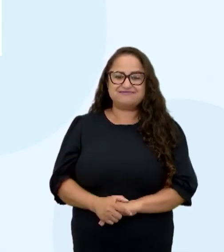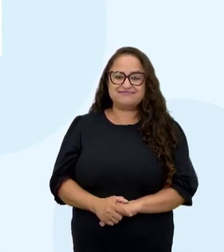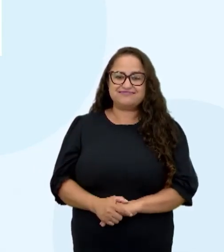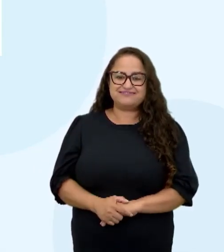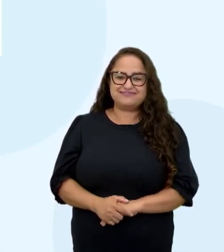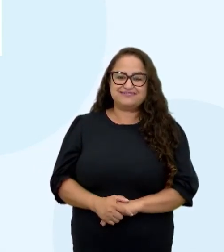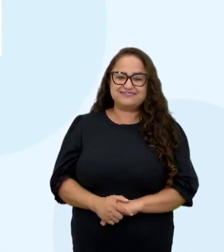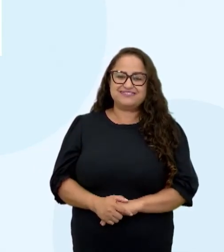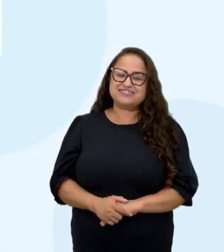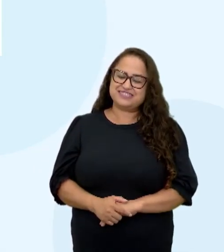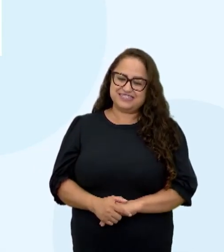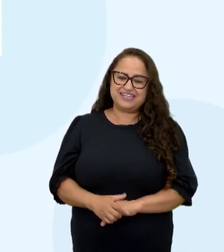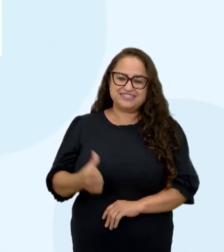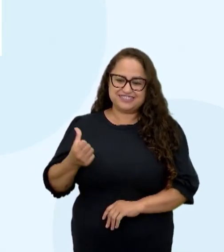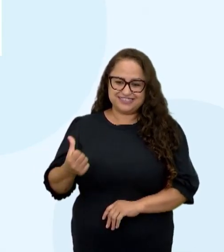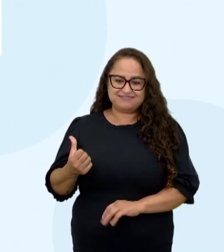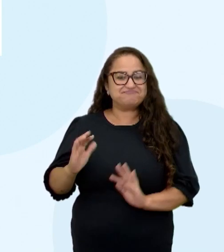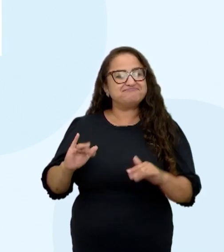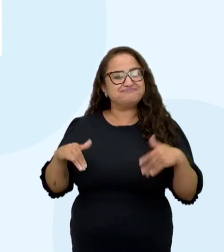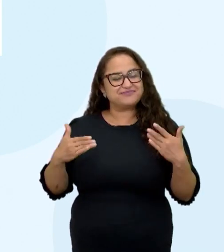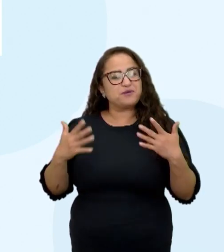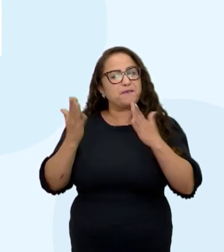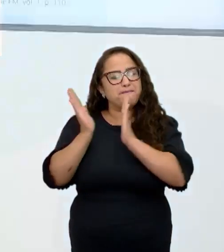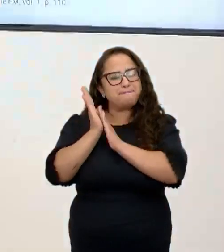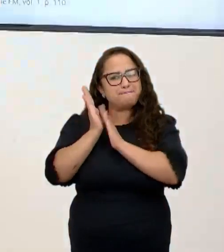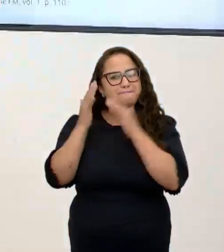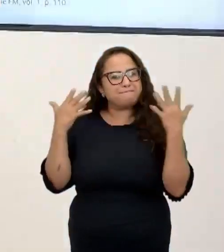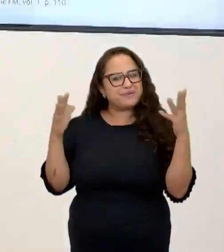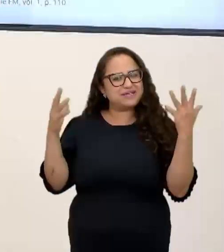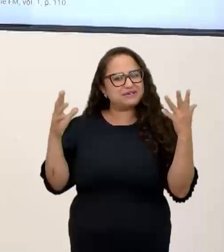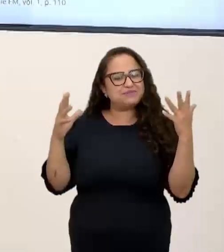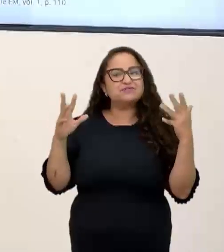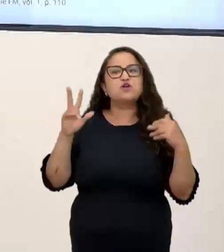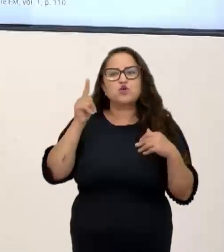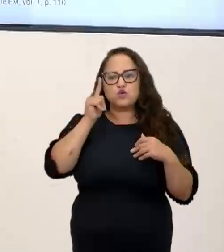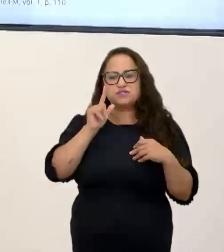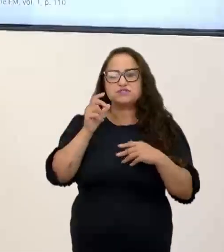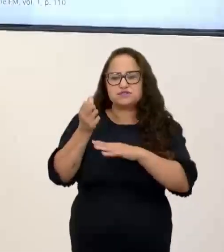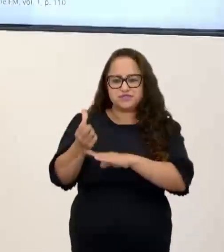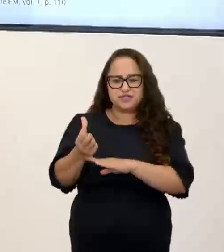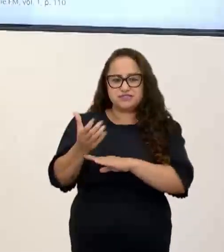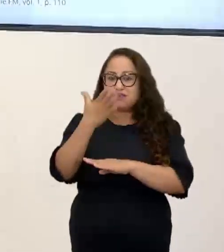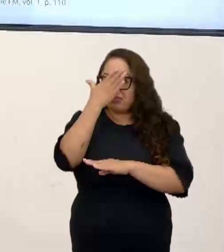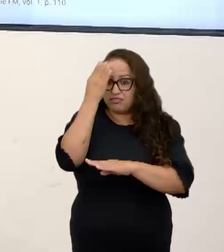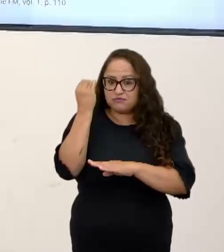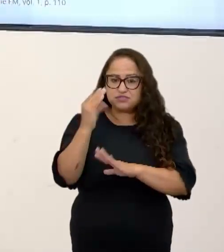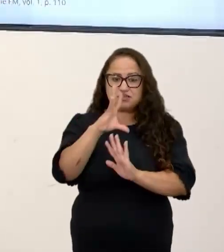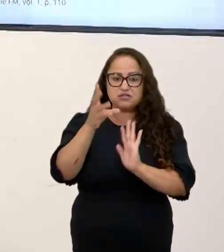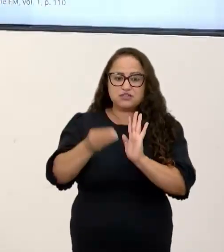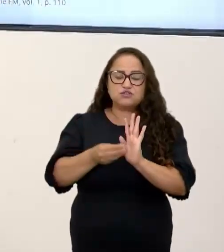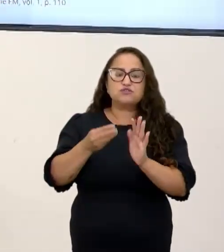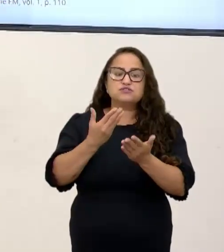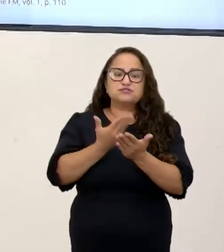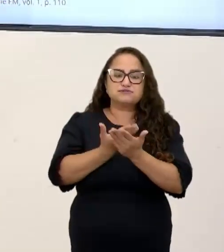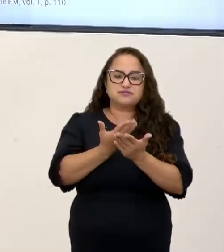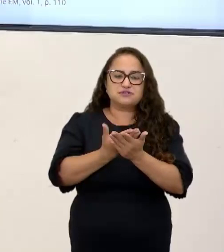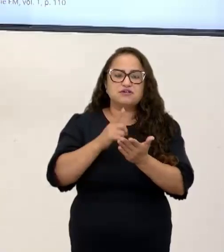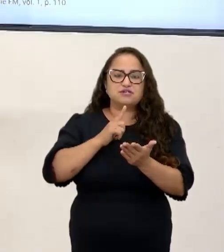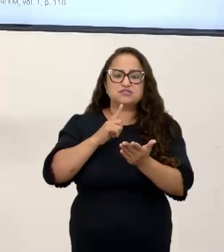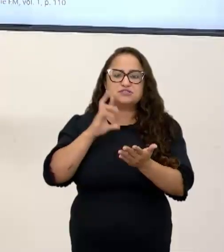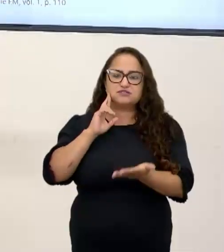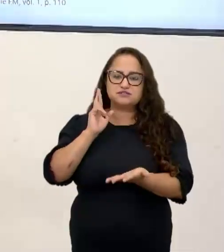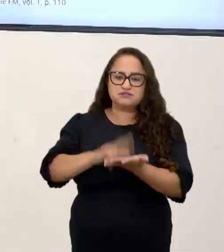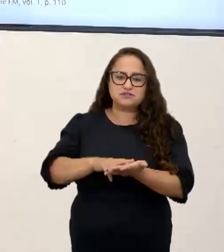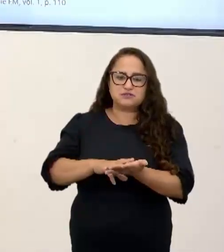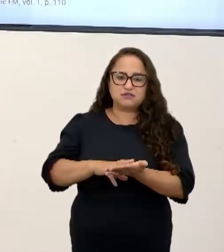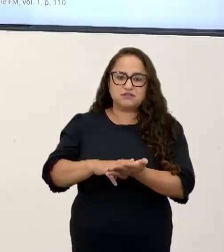e juntando as pontas, 6. Então, parabéns para quem colocou 6. E não esqueçam que todas as aulas da recuperação, desde